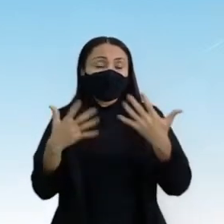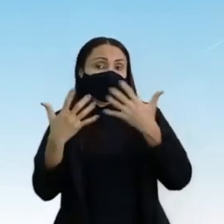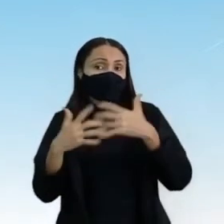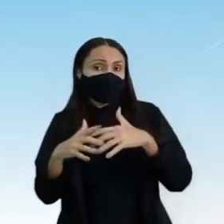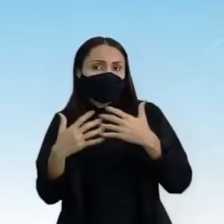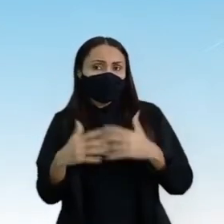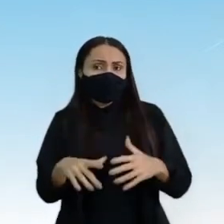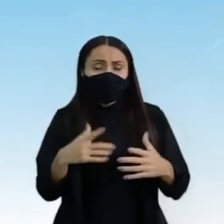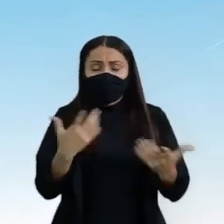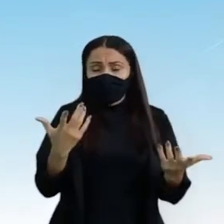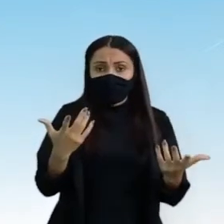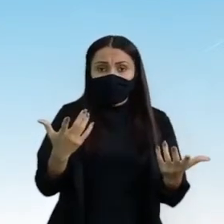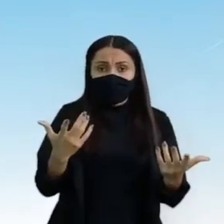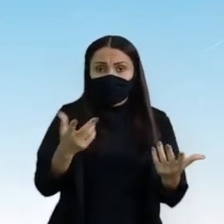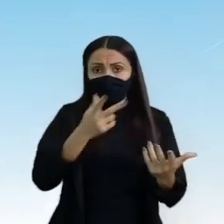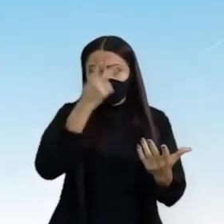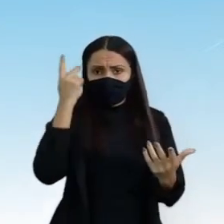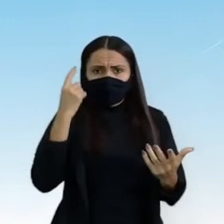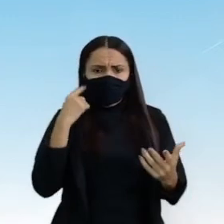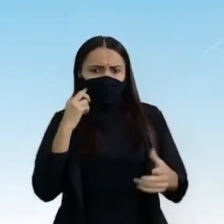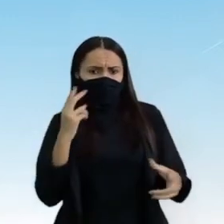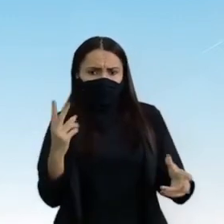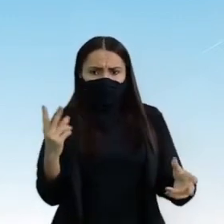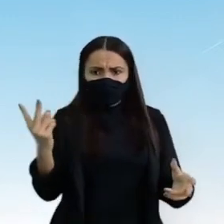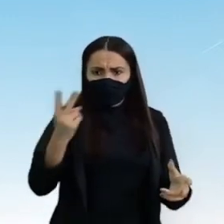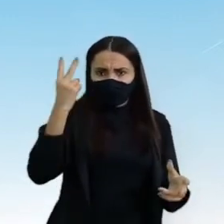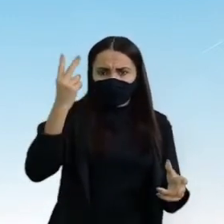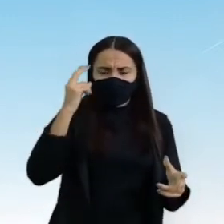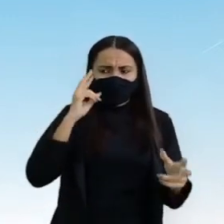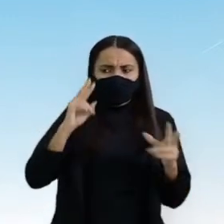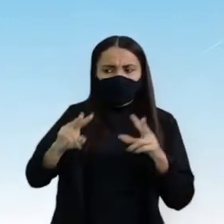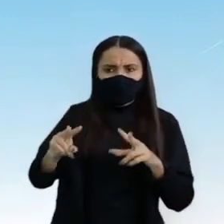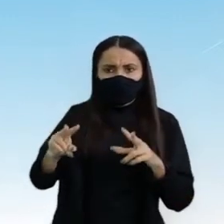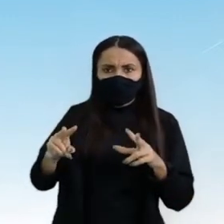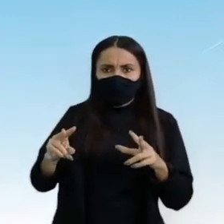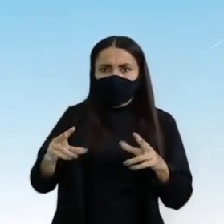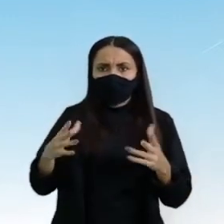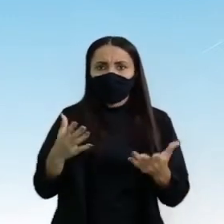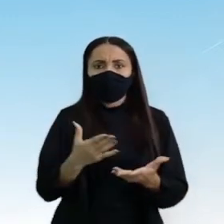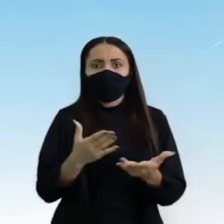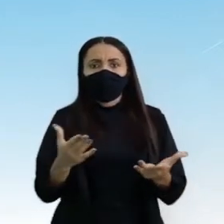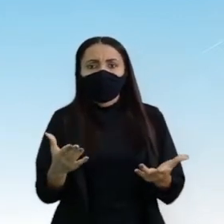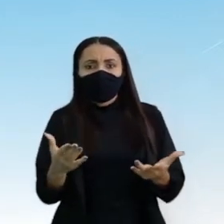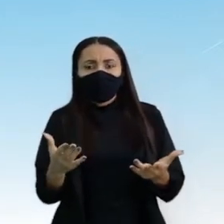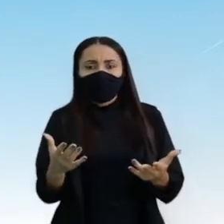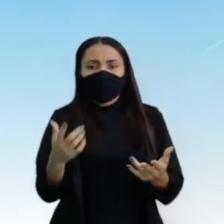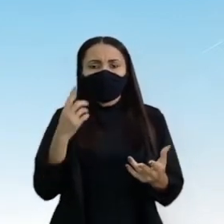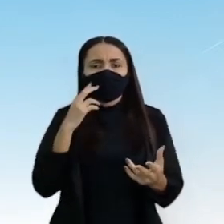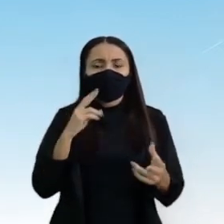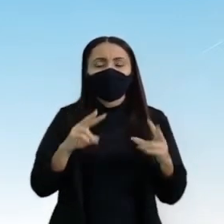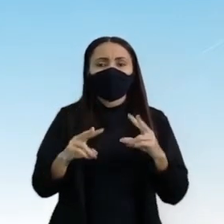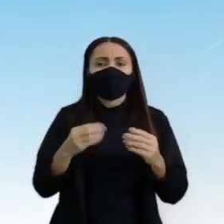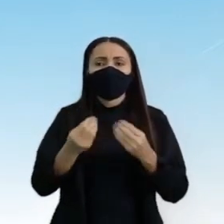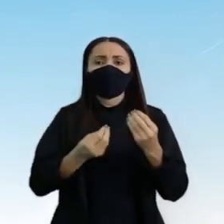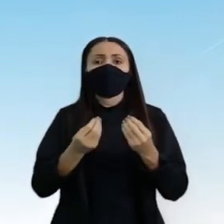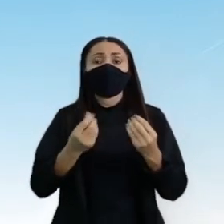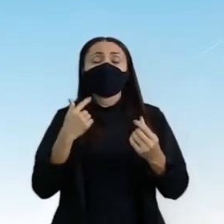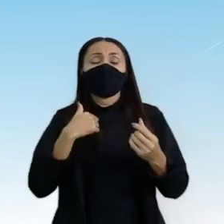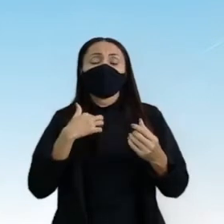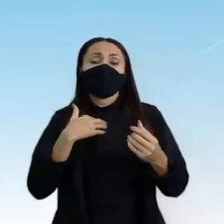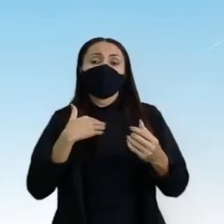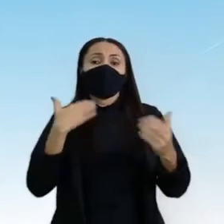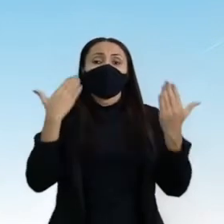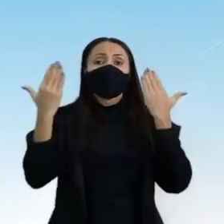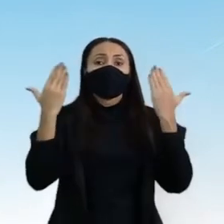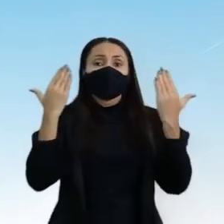não aplaudem, as pessoas às vezes não valorizam, e aí? Se eu estiver fazendo para que as pessoas valorizem, como vai ser o meu psicológico?